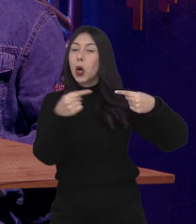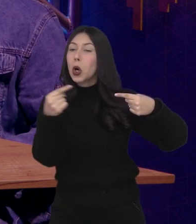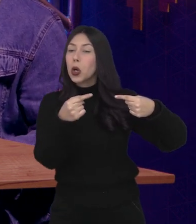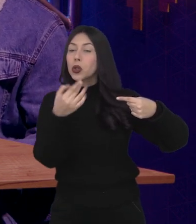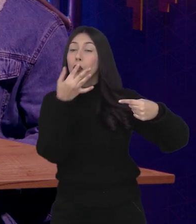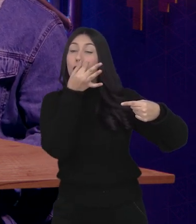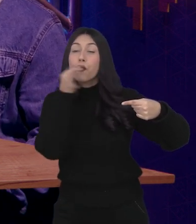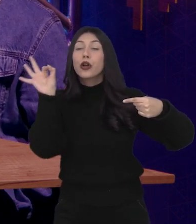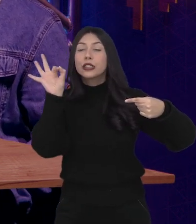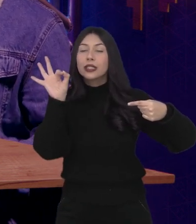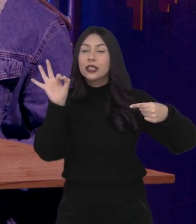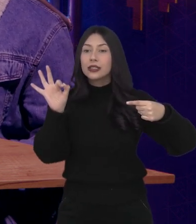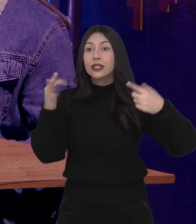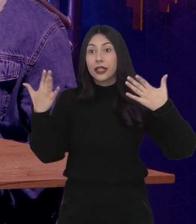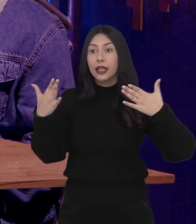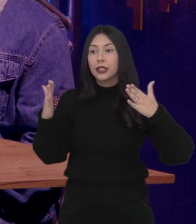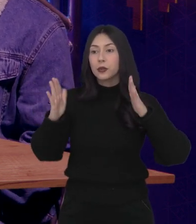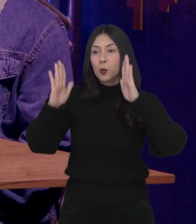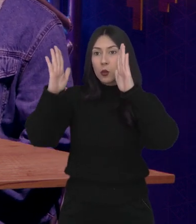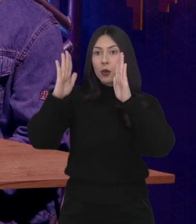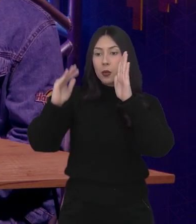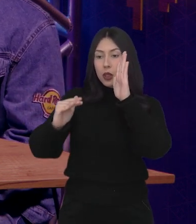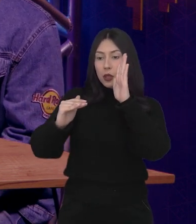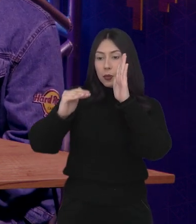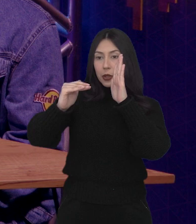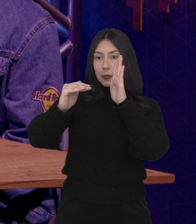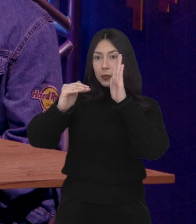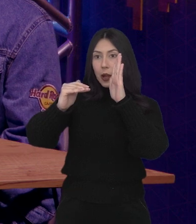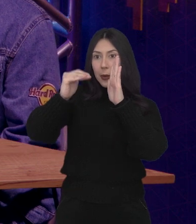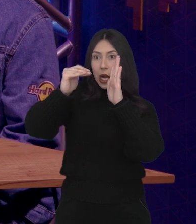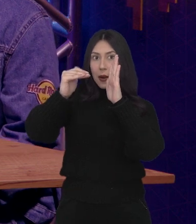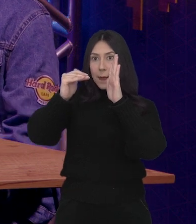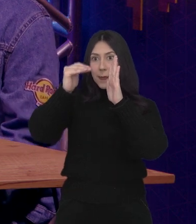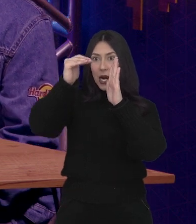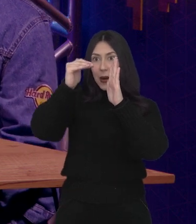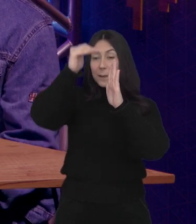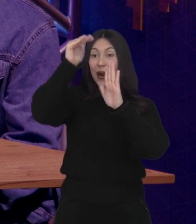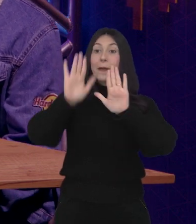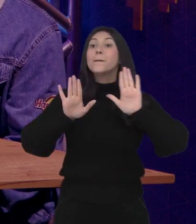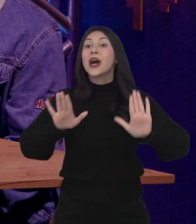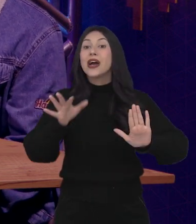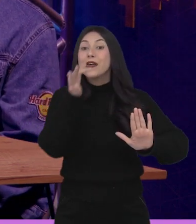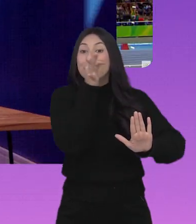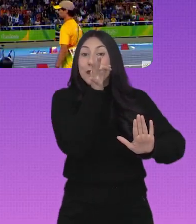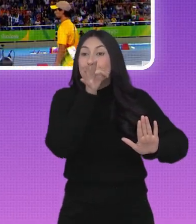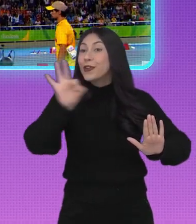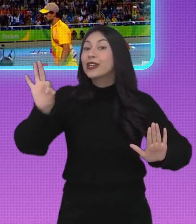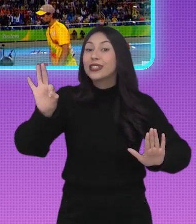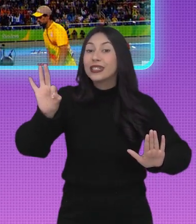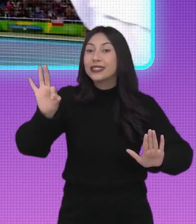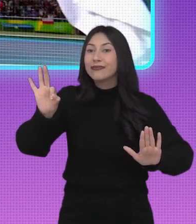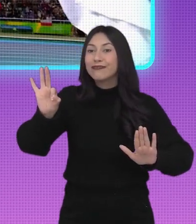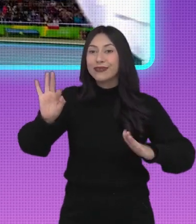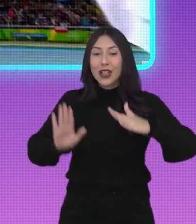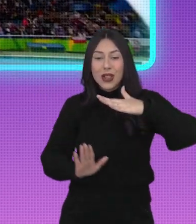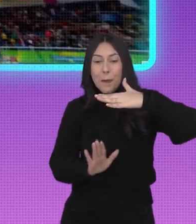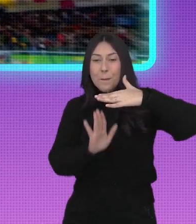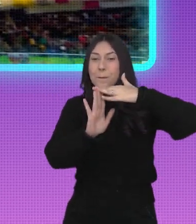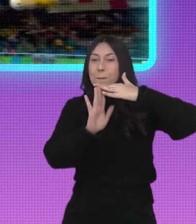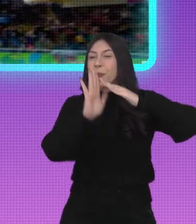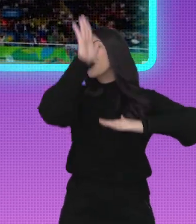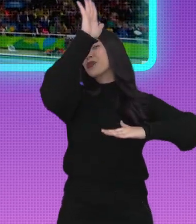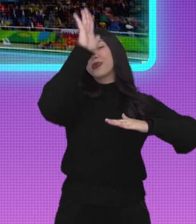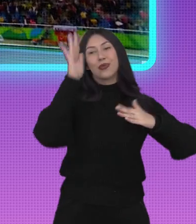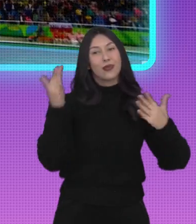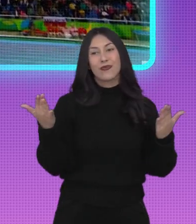eles foram lá aumentando a altura, até que o francês simplesmente bateu o